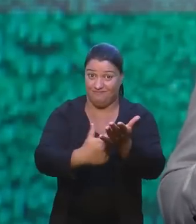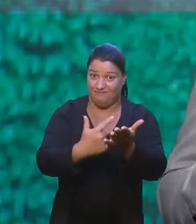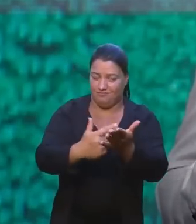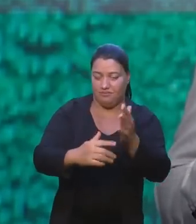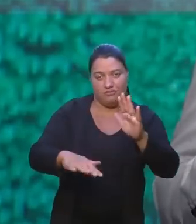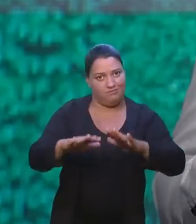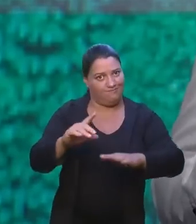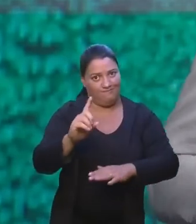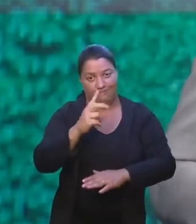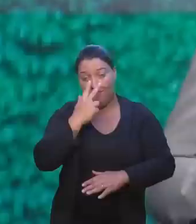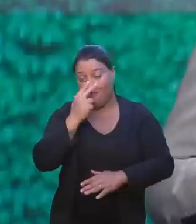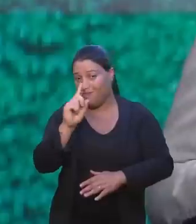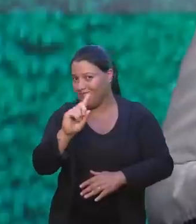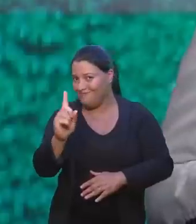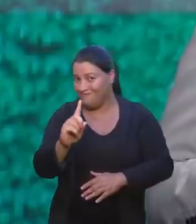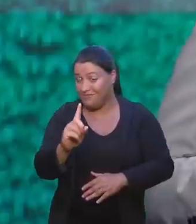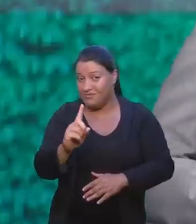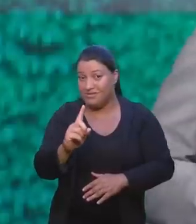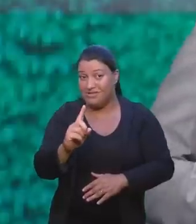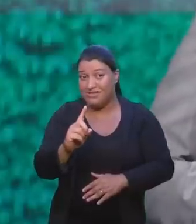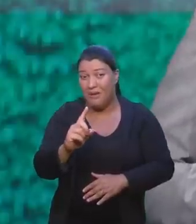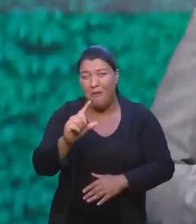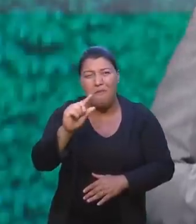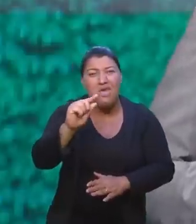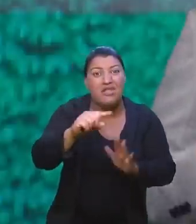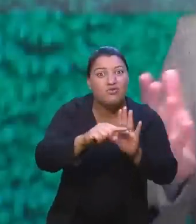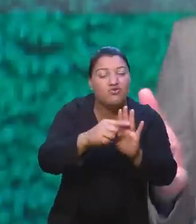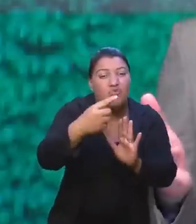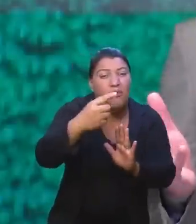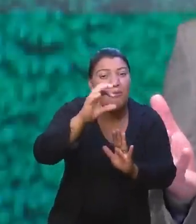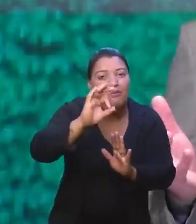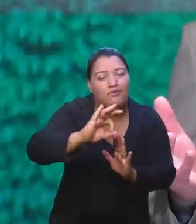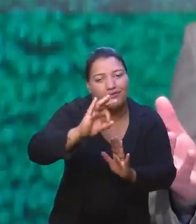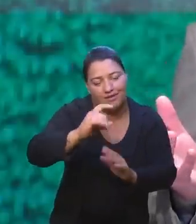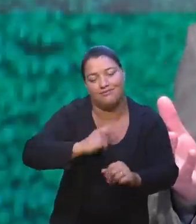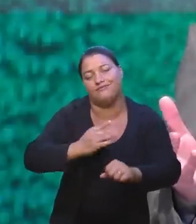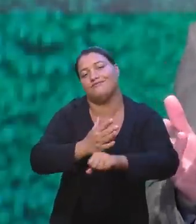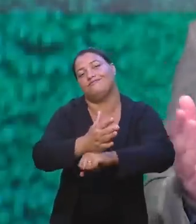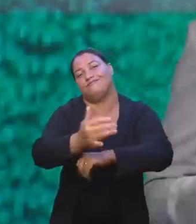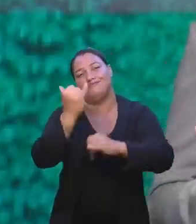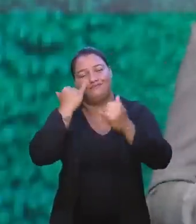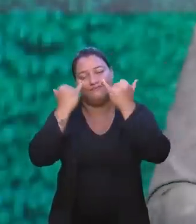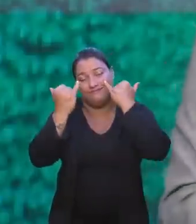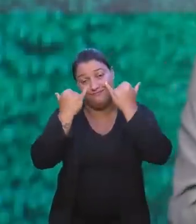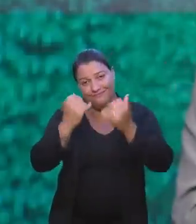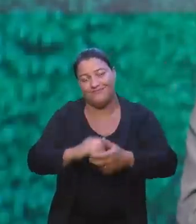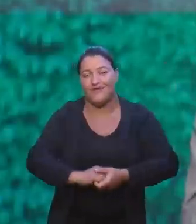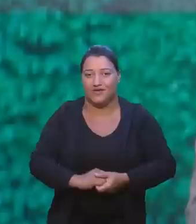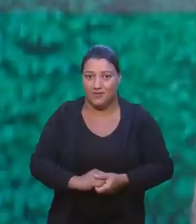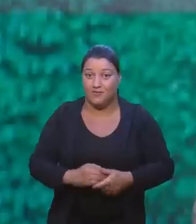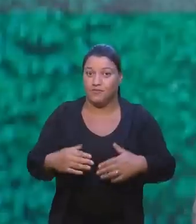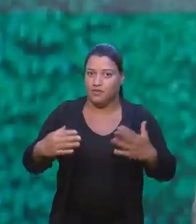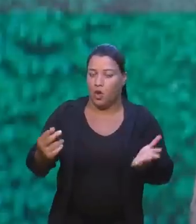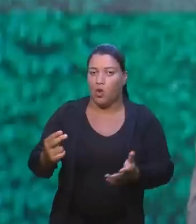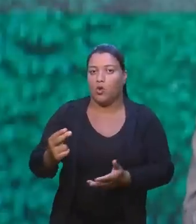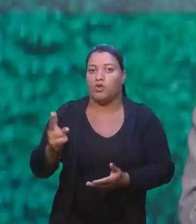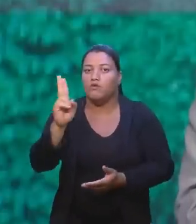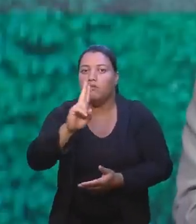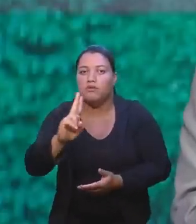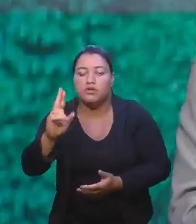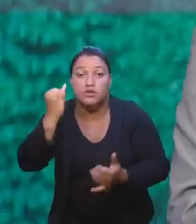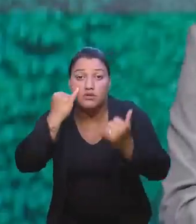Talvez não. Então, menos de 1%, 1% tem acesso a essas informações. Então, nós vamos usando essas